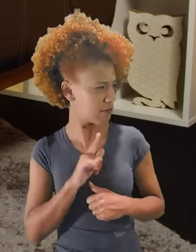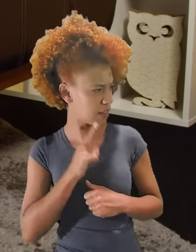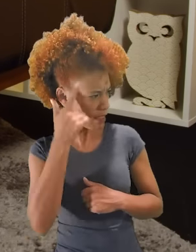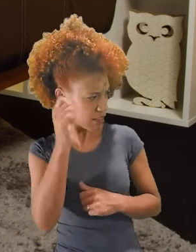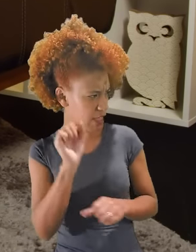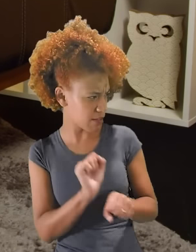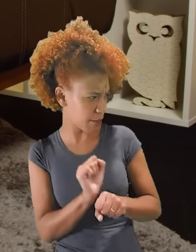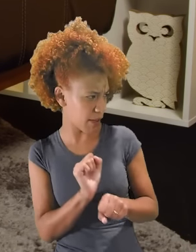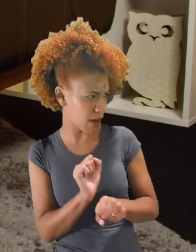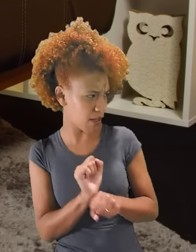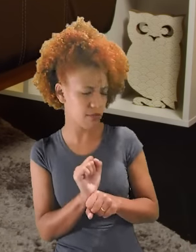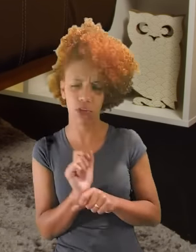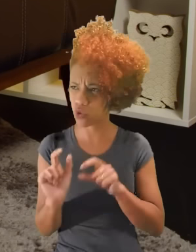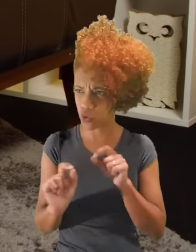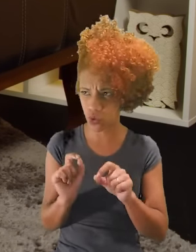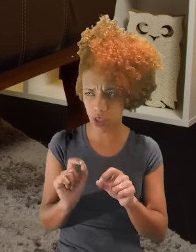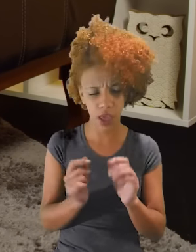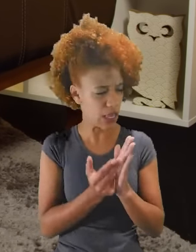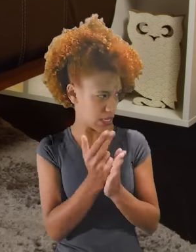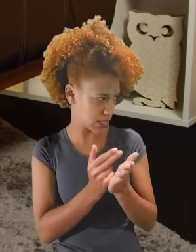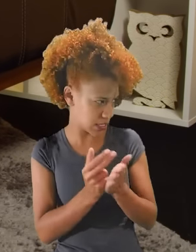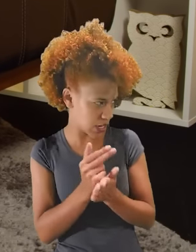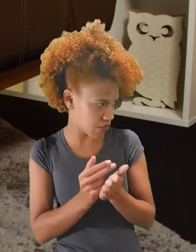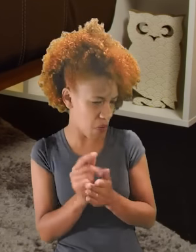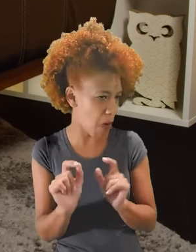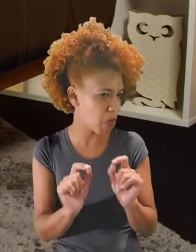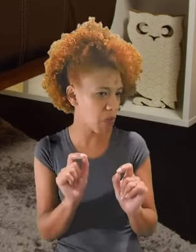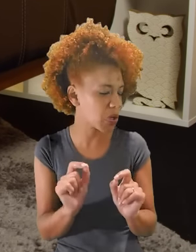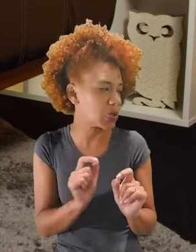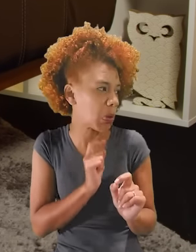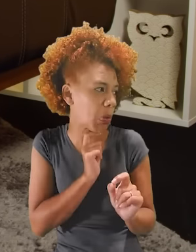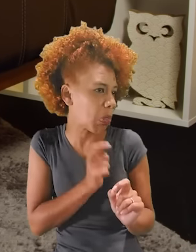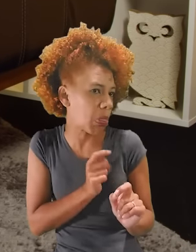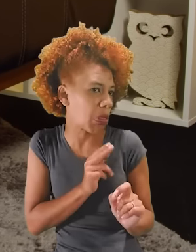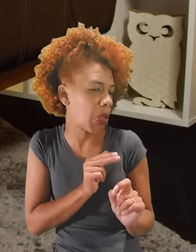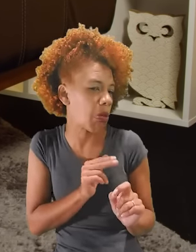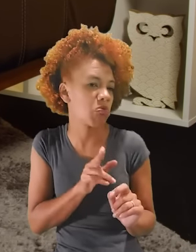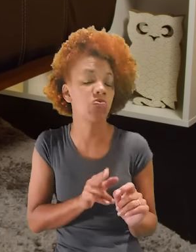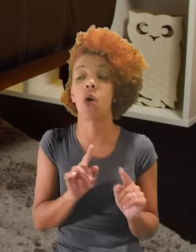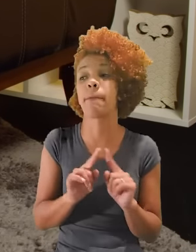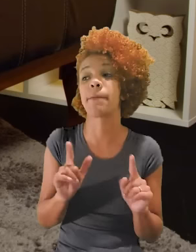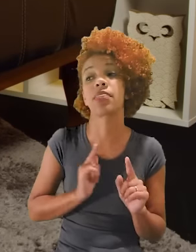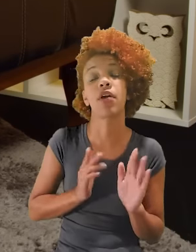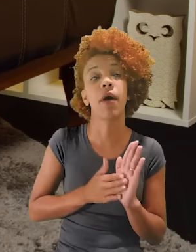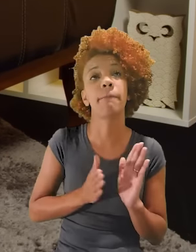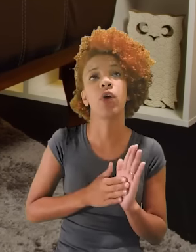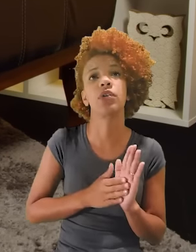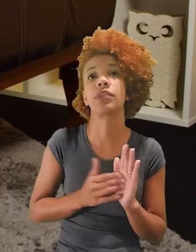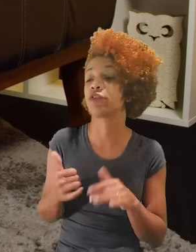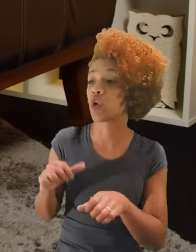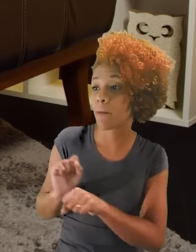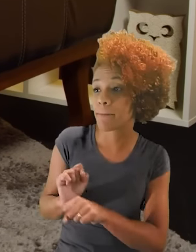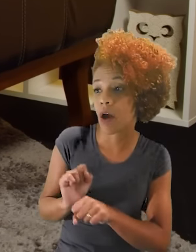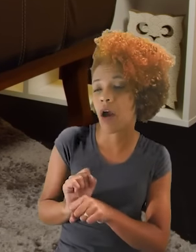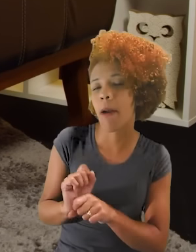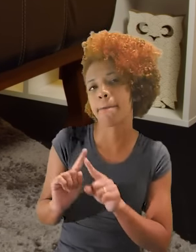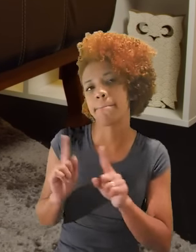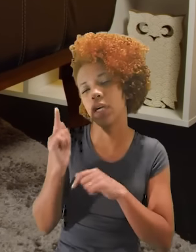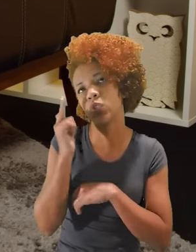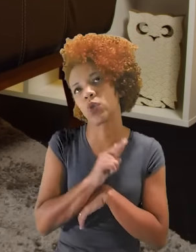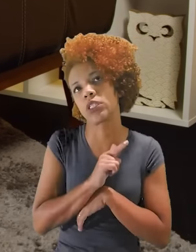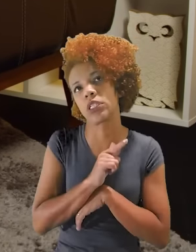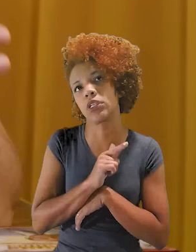tá parada? Que assim, que do quê? O Disney escreveu, o Walt Disney escreveu, que até hoje não usaram. Teve uma ideia que ficou parada, mas